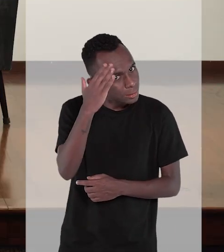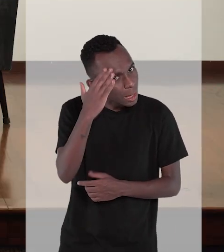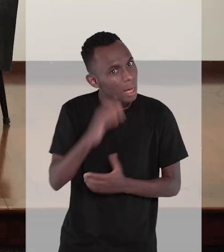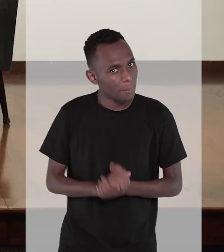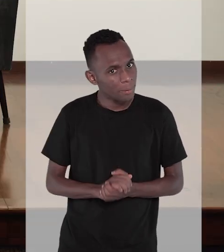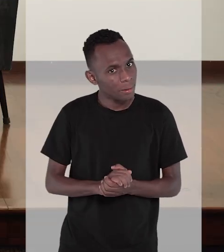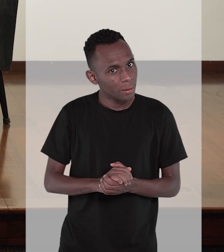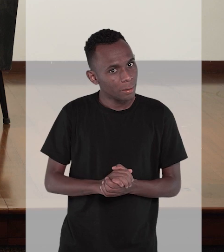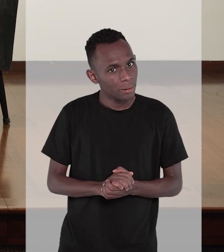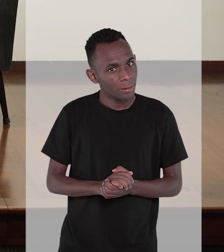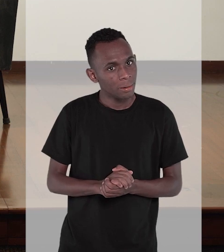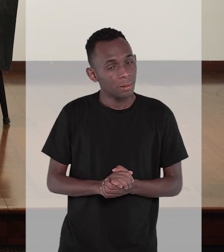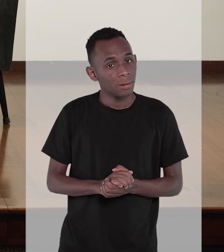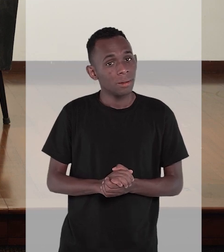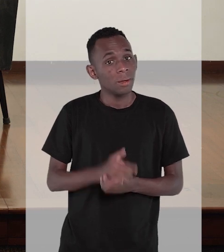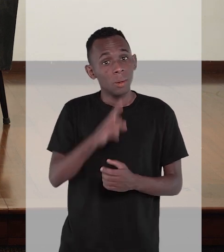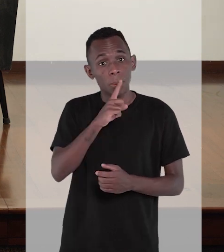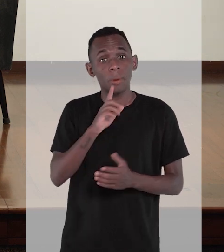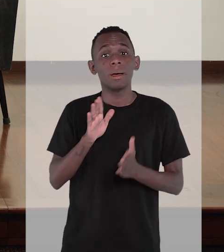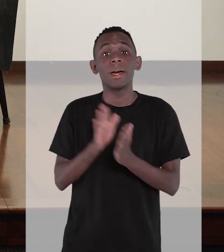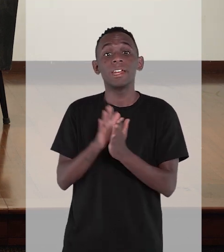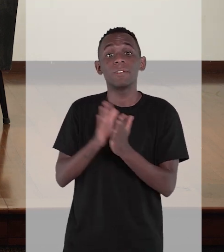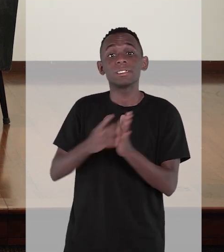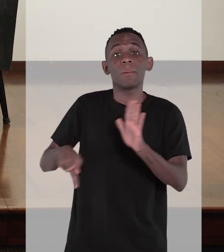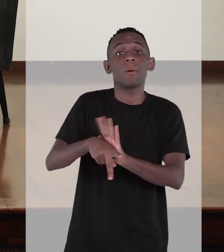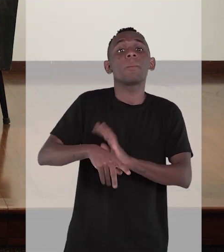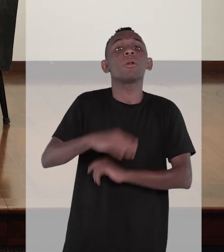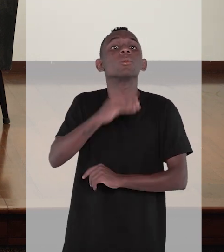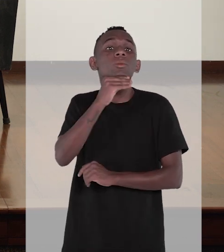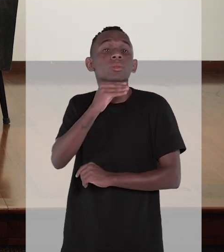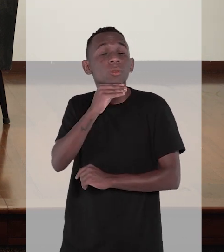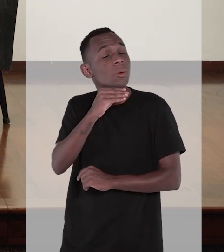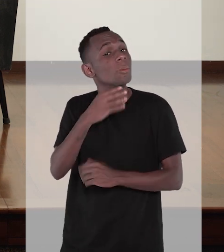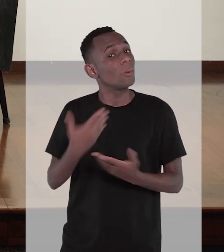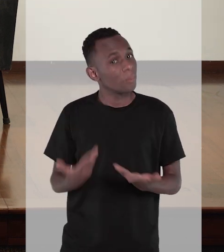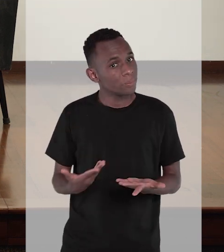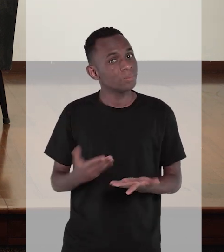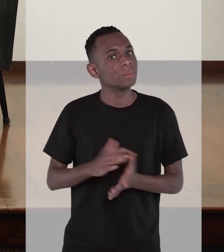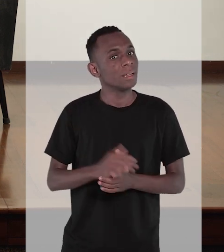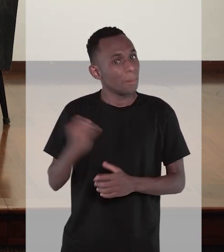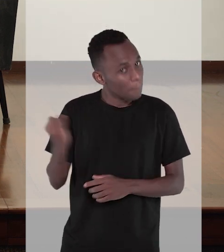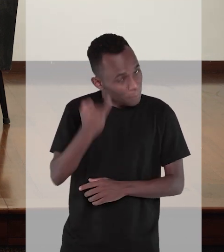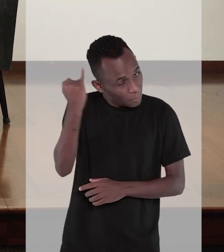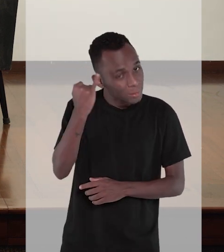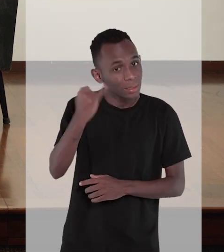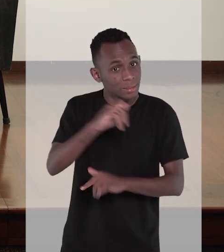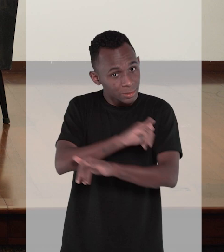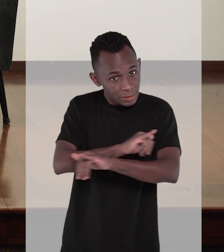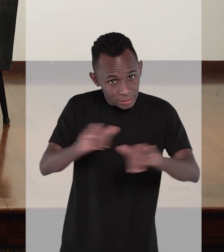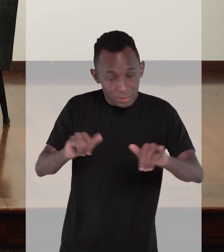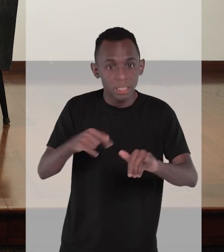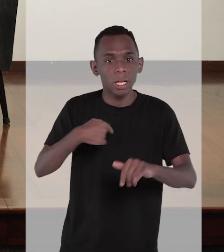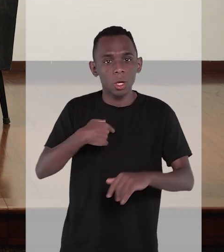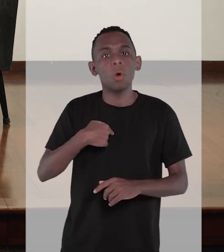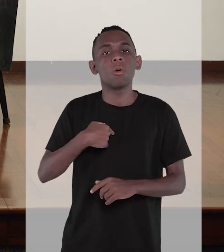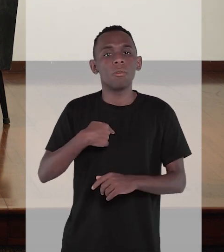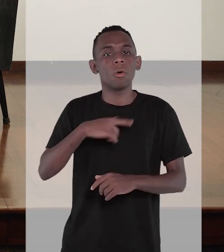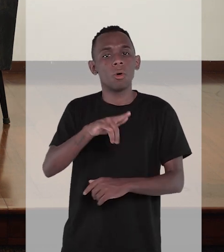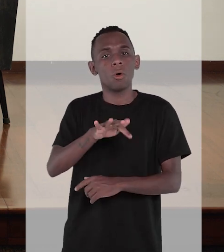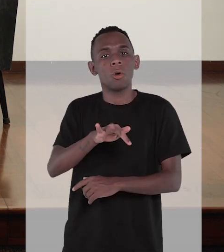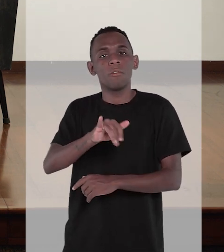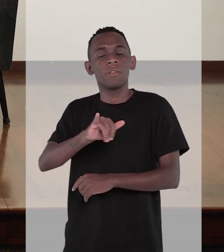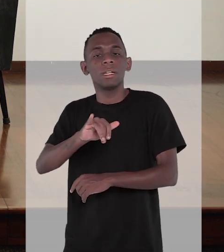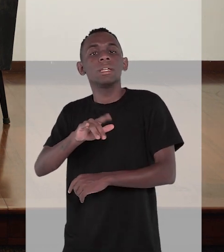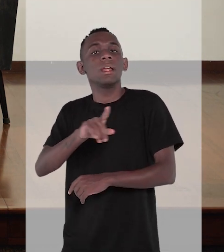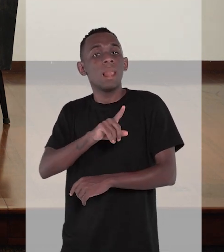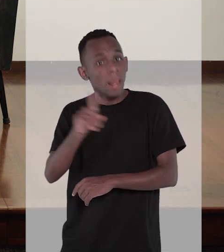Pois é. Mas é aniversário do Drummond, né, gente? 31 de outubro. Isso é importante dizer. Eu vou fazer o FLI Itabira